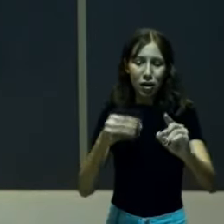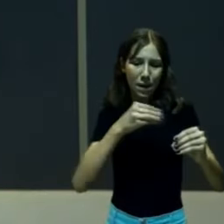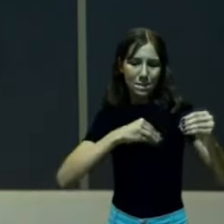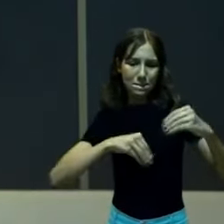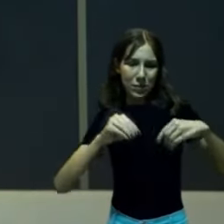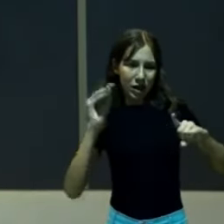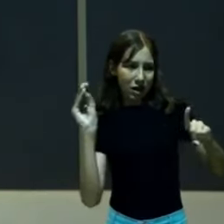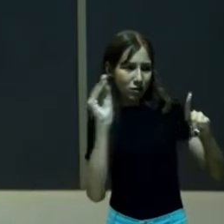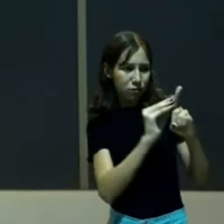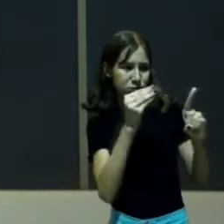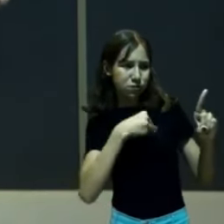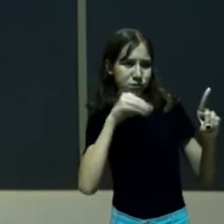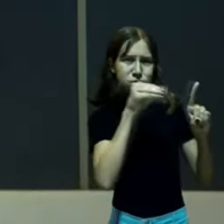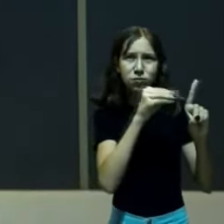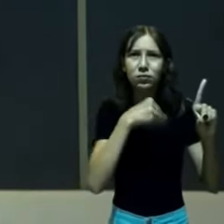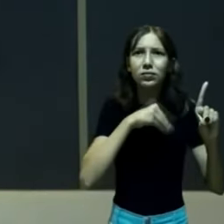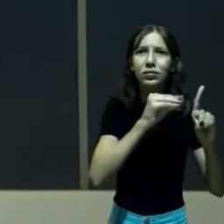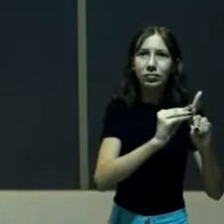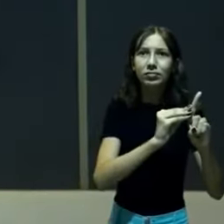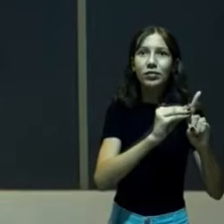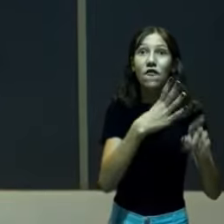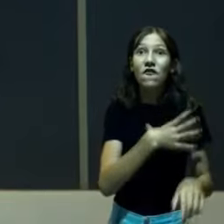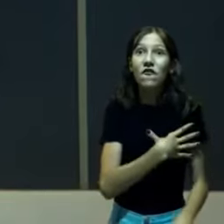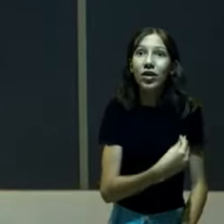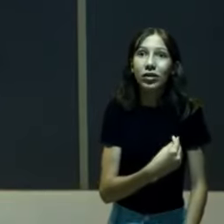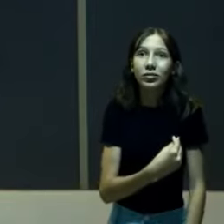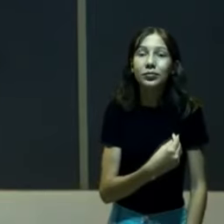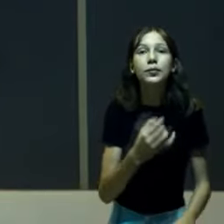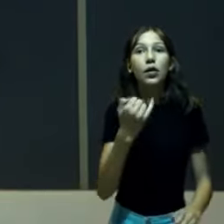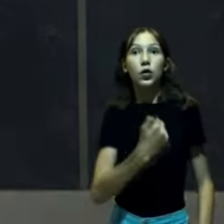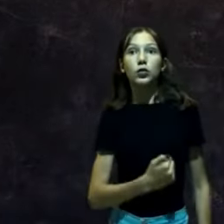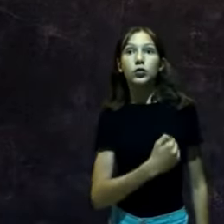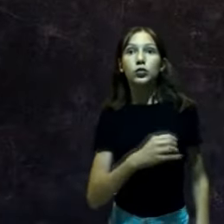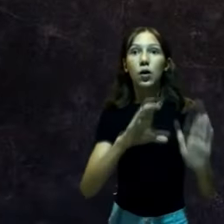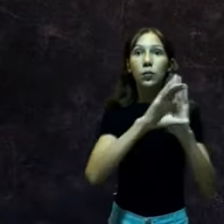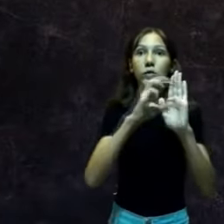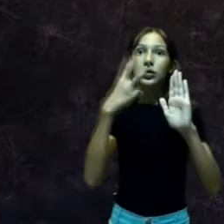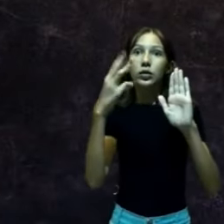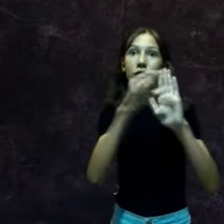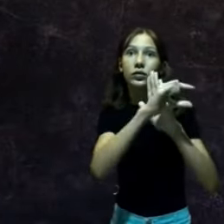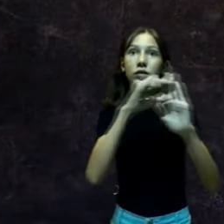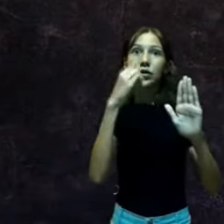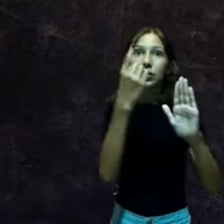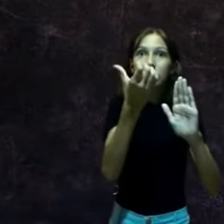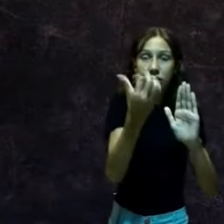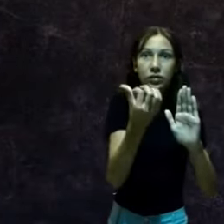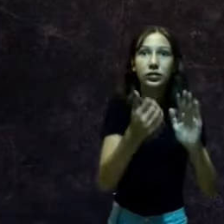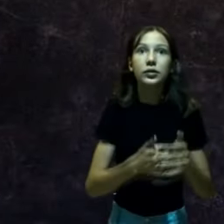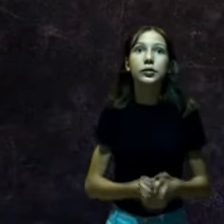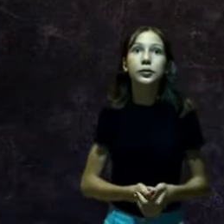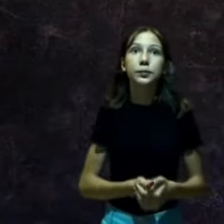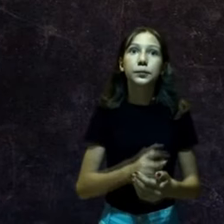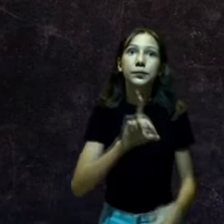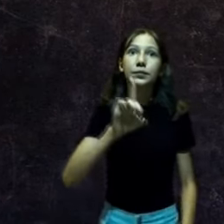O versículo que me encanta na Bíblia também, João 3,16, mostra a generosidade de Deus. Amou